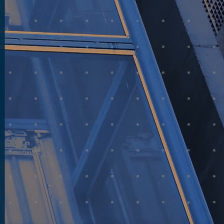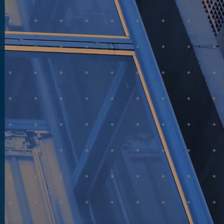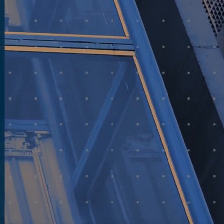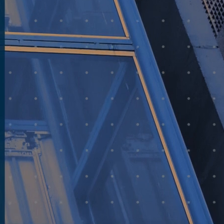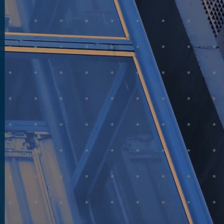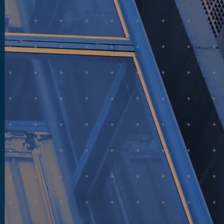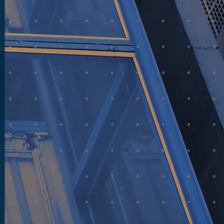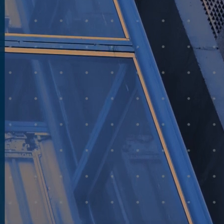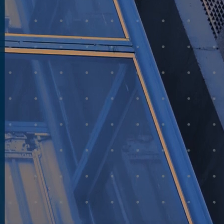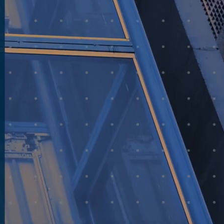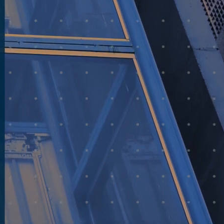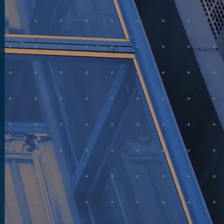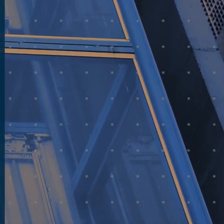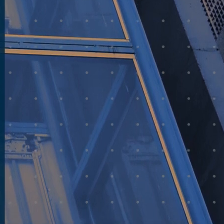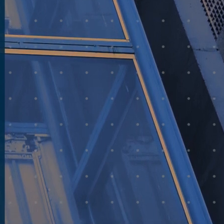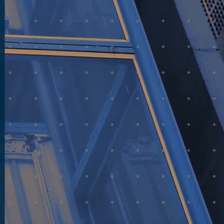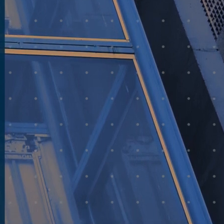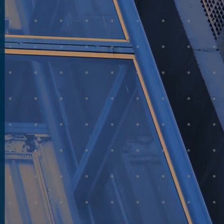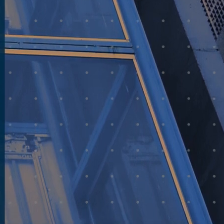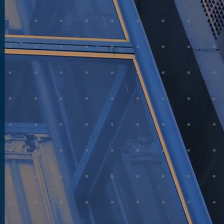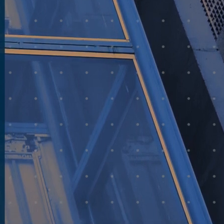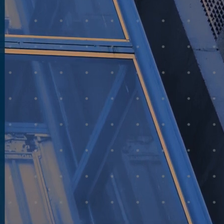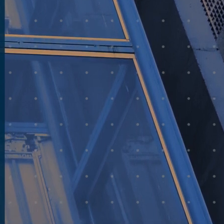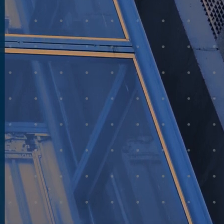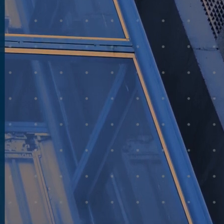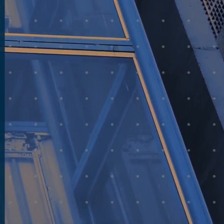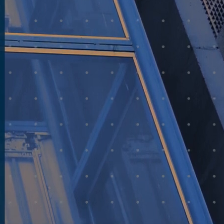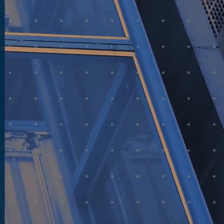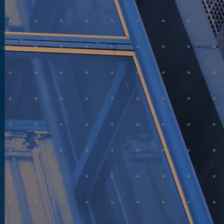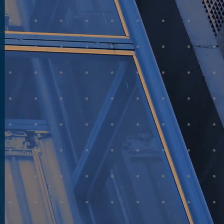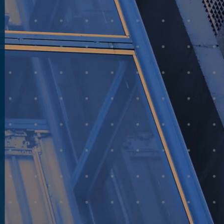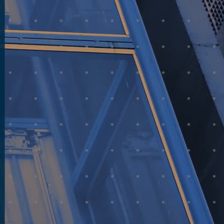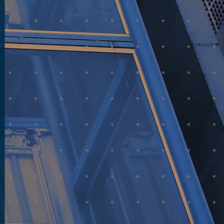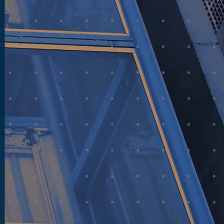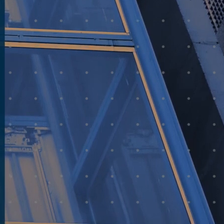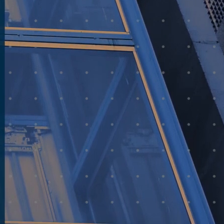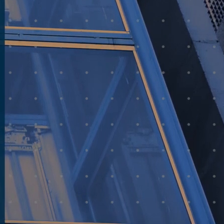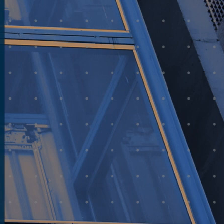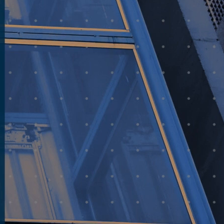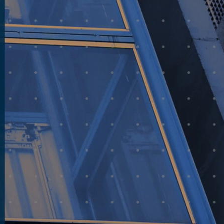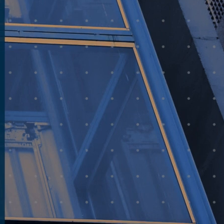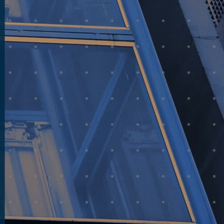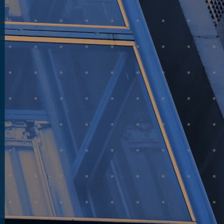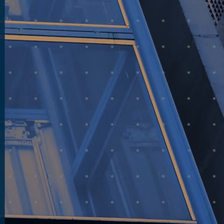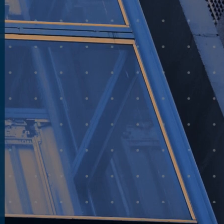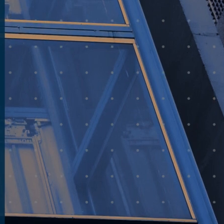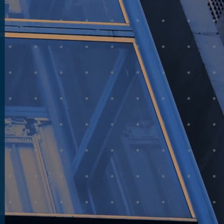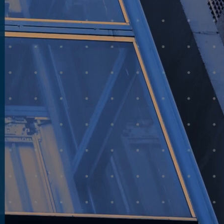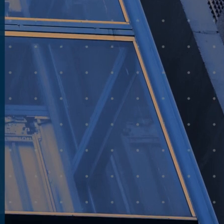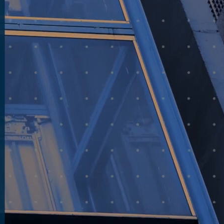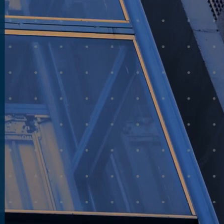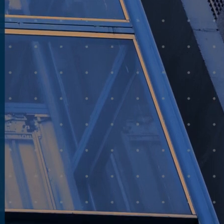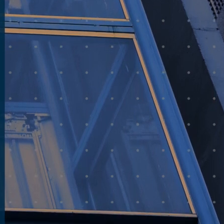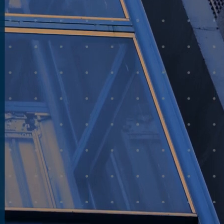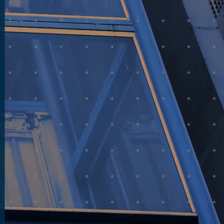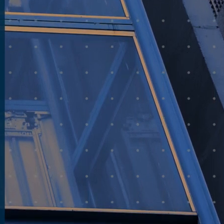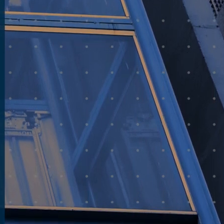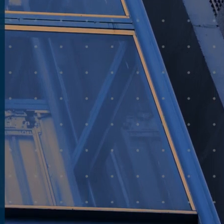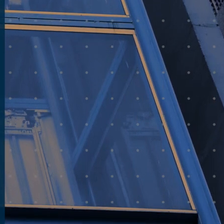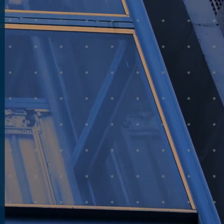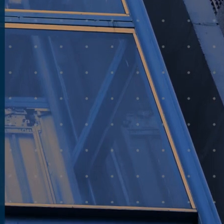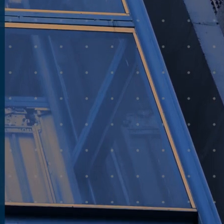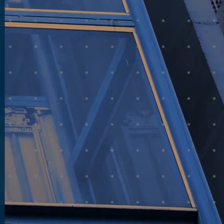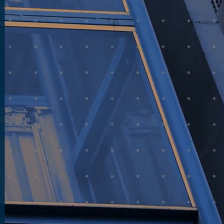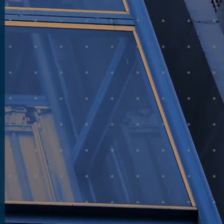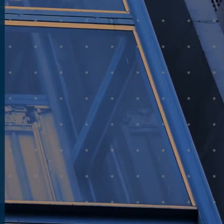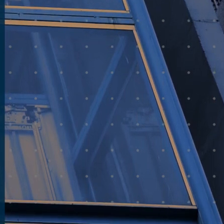de portaria, ajudante de obras, analista financeiro, assistente de vendas, atendente balconista, atendente